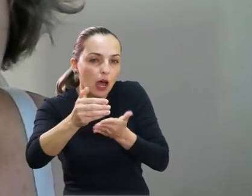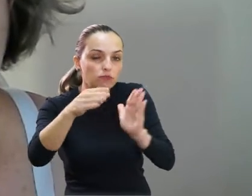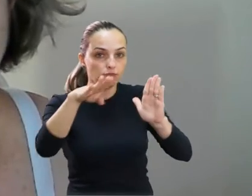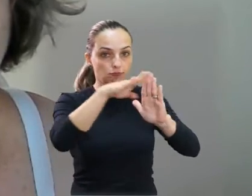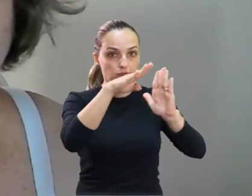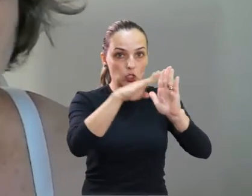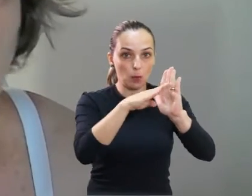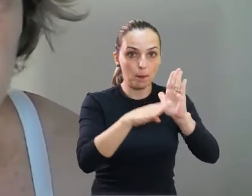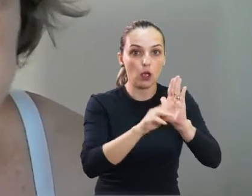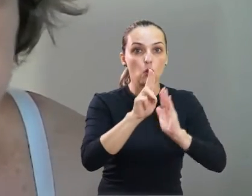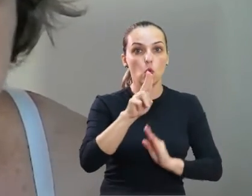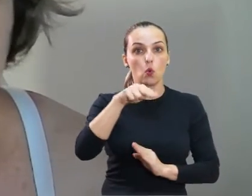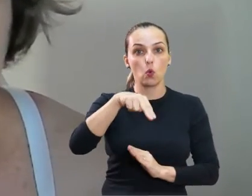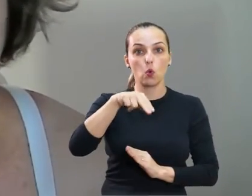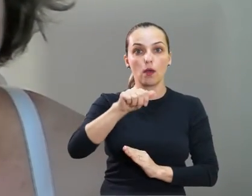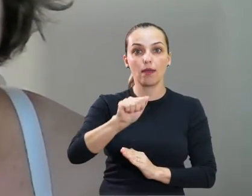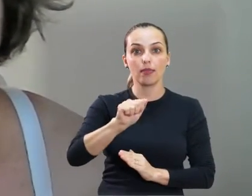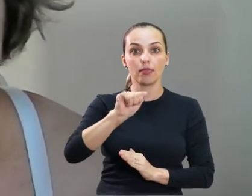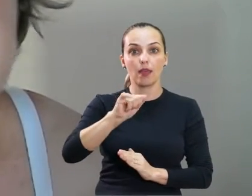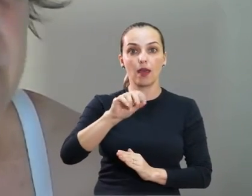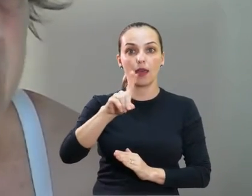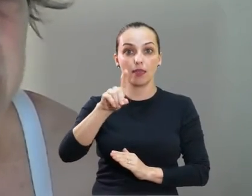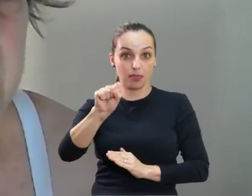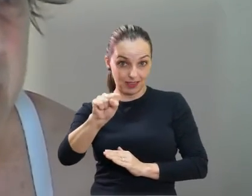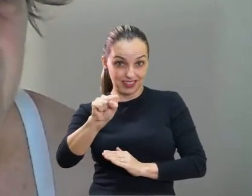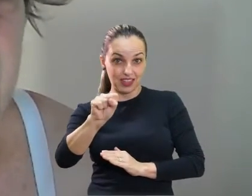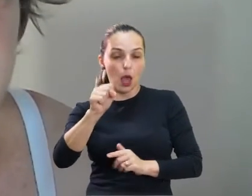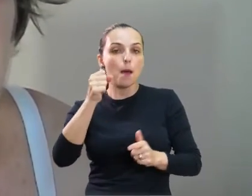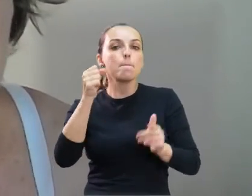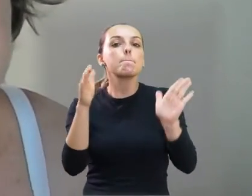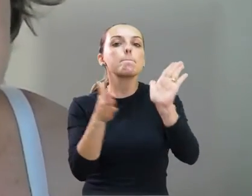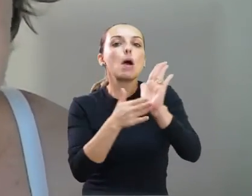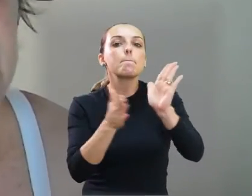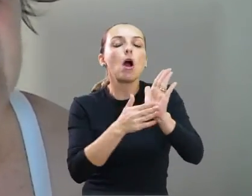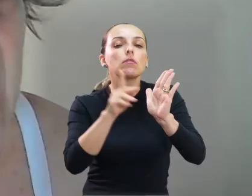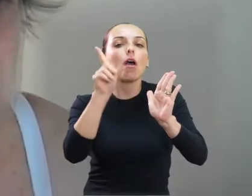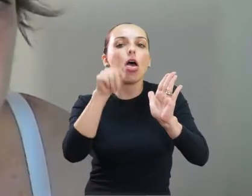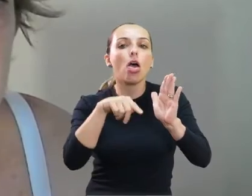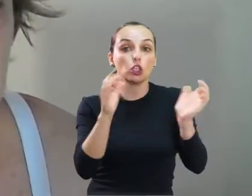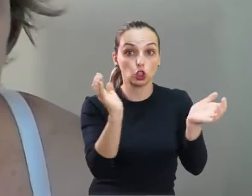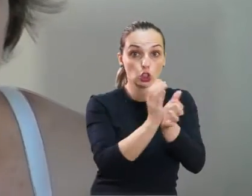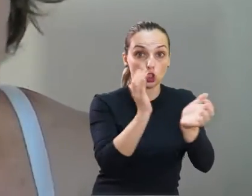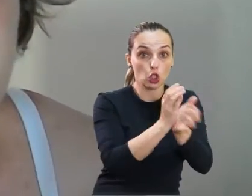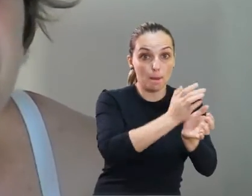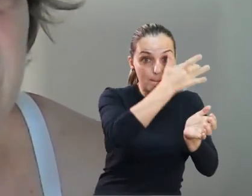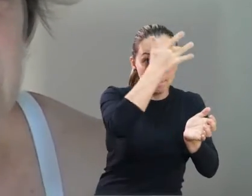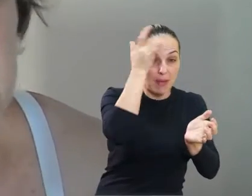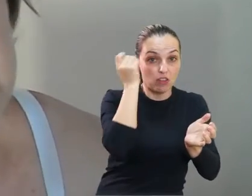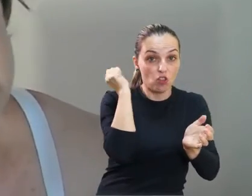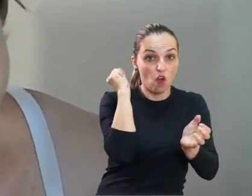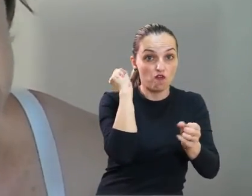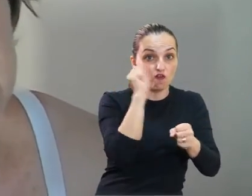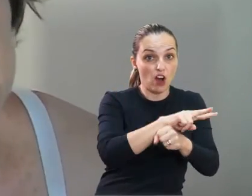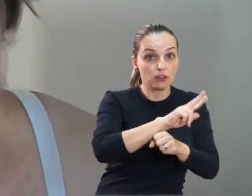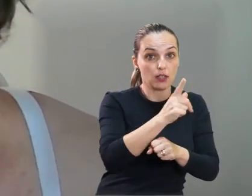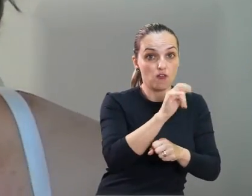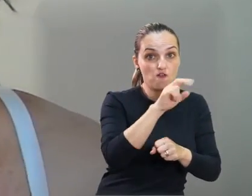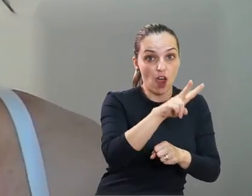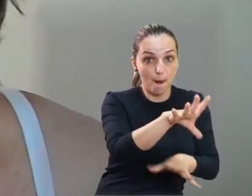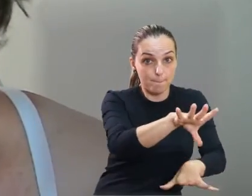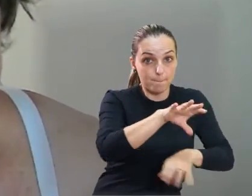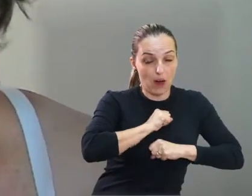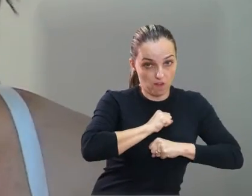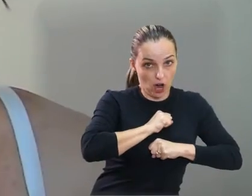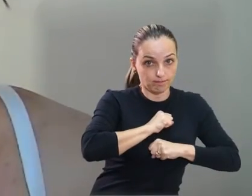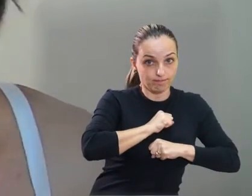a Excela propôs essa meta, que é você captar 90% dos